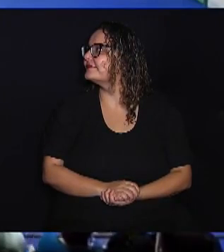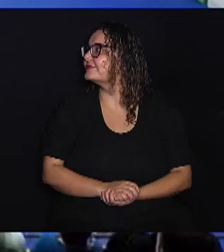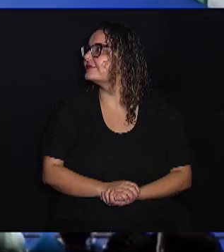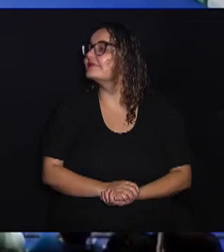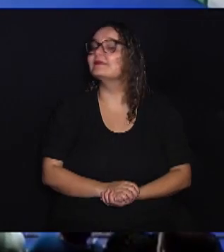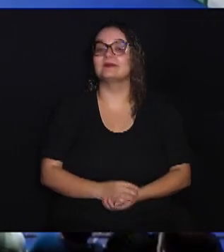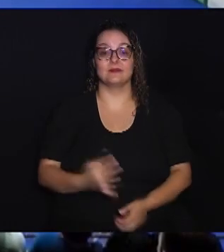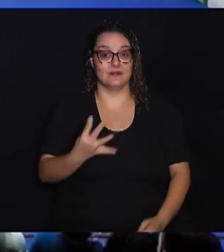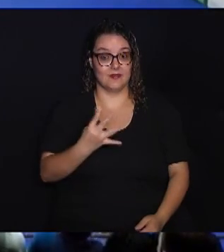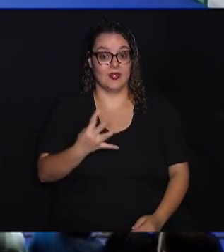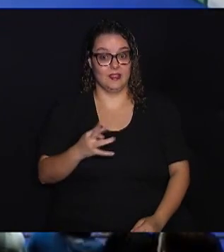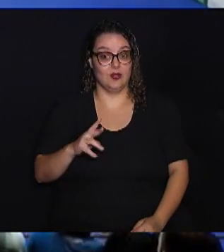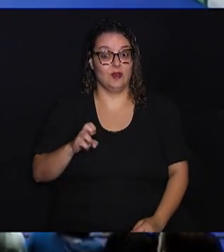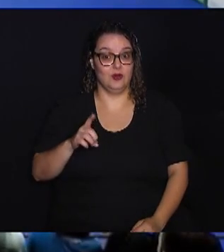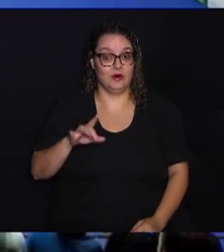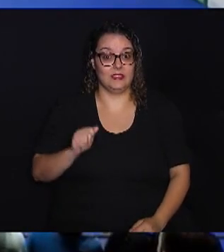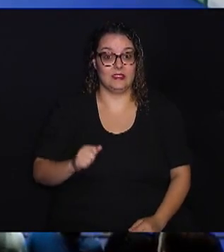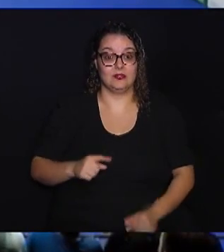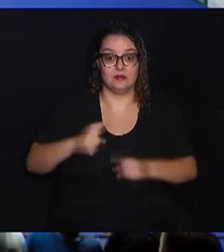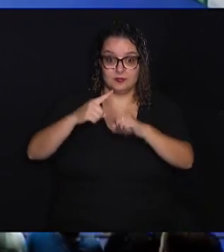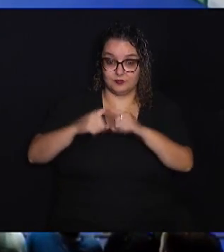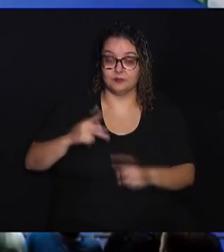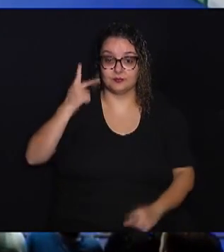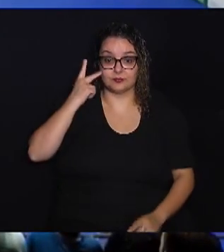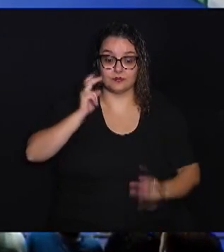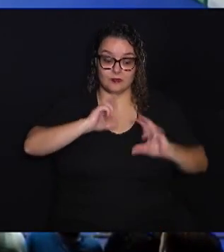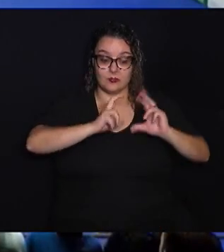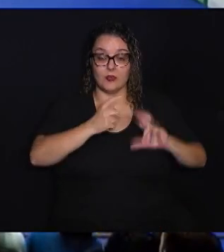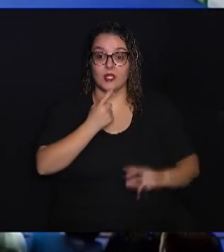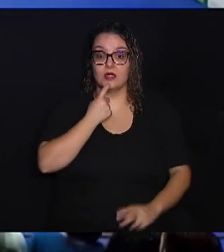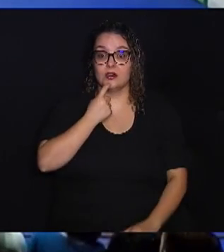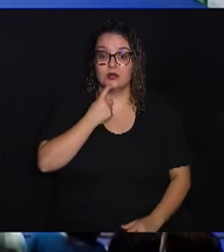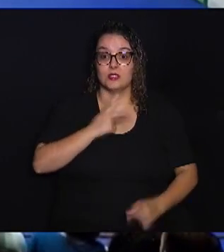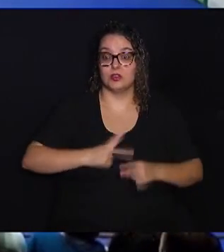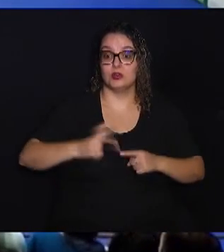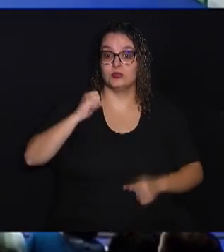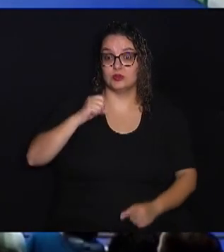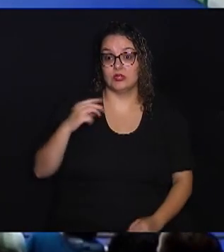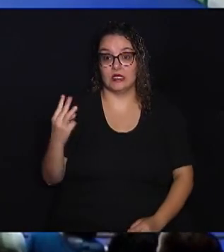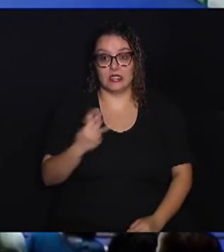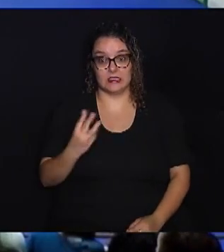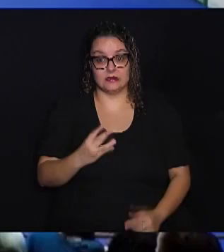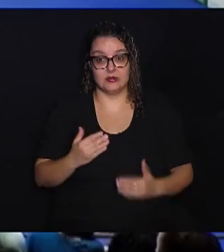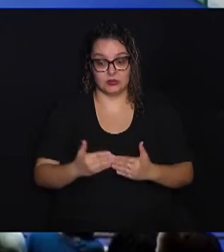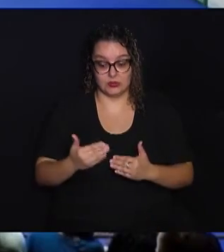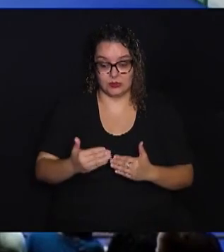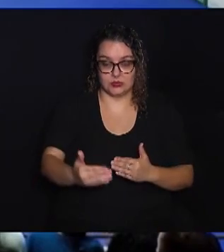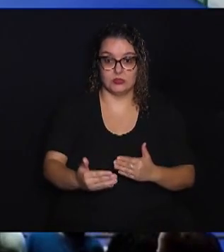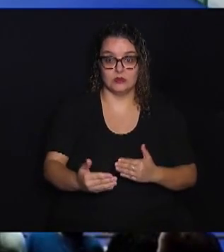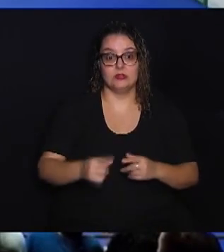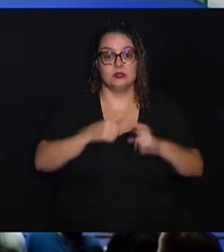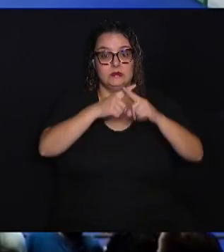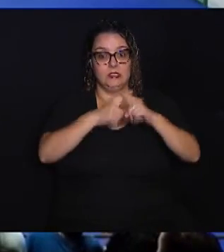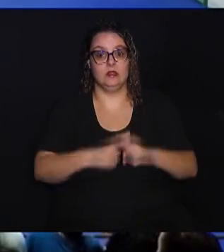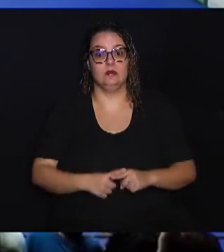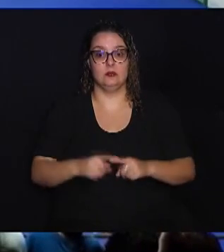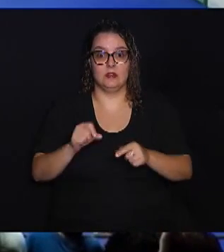Pela quarta rodada do Campeonato Paulista, o Vôlei Campinas conquistou a terceira vitória consecutiva na competição ao